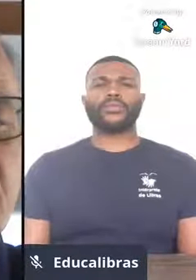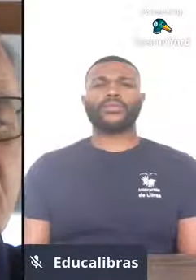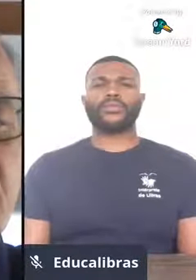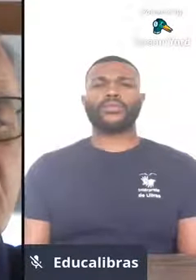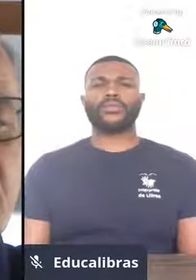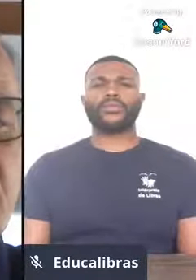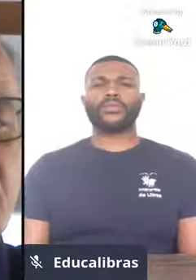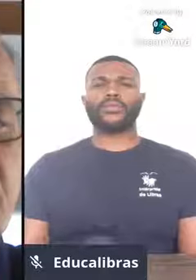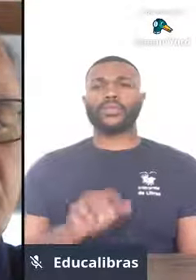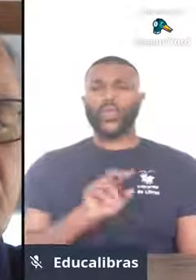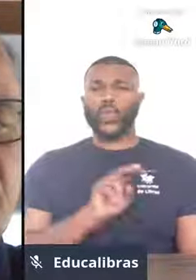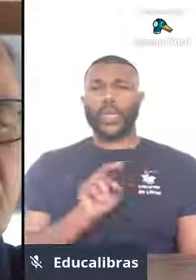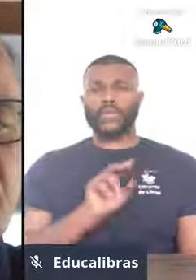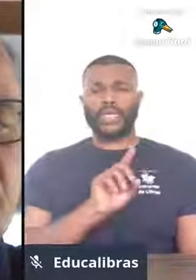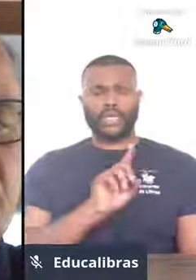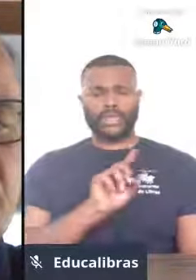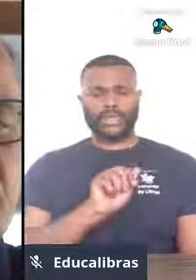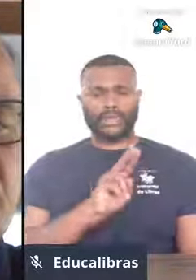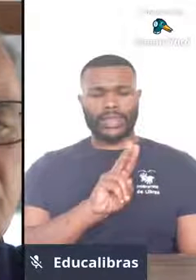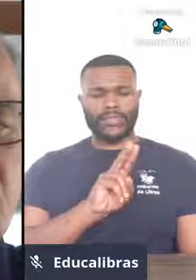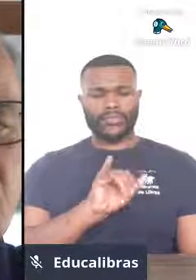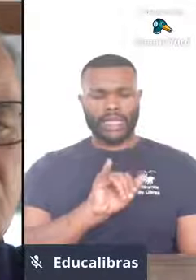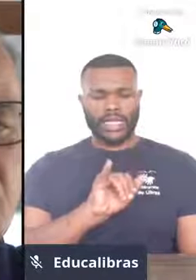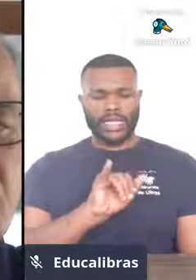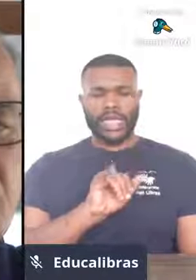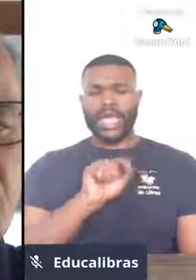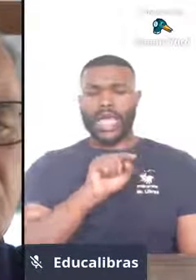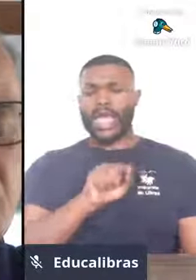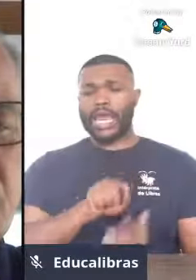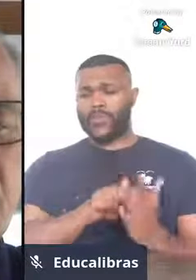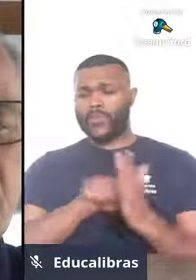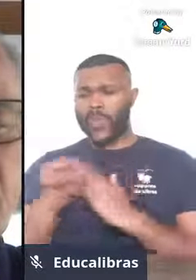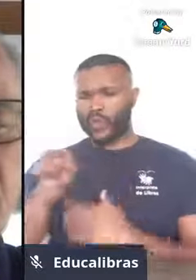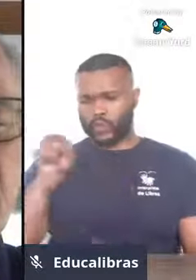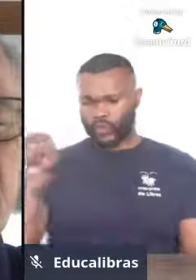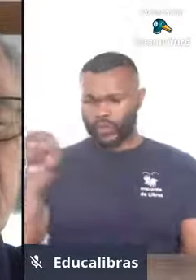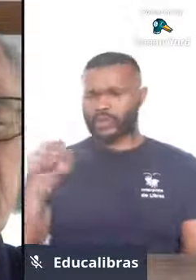O Davi perguntou para você,